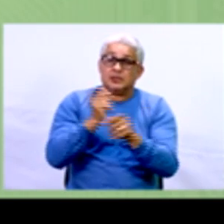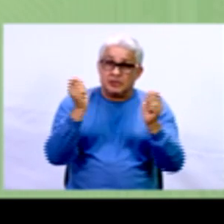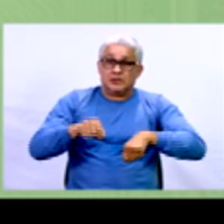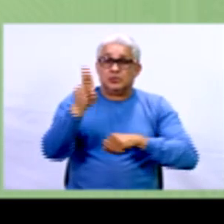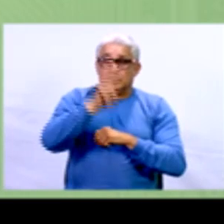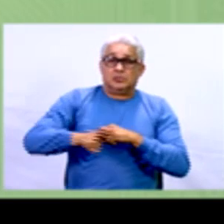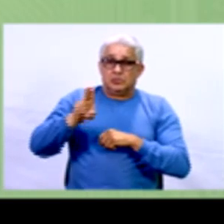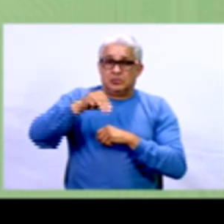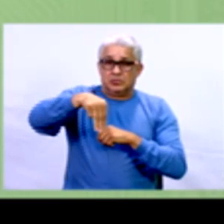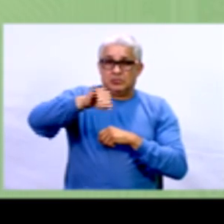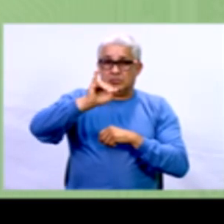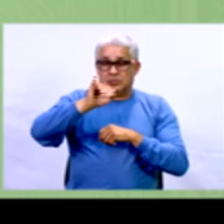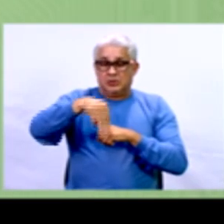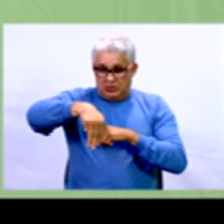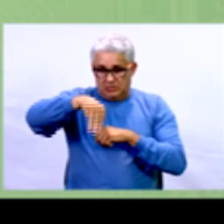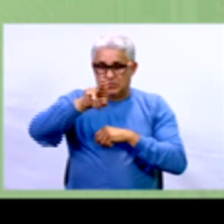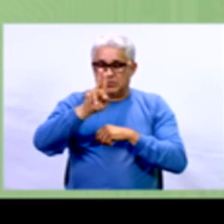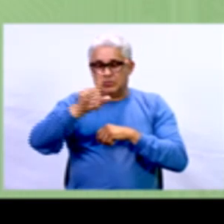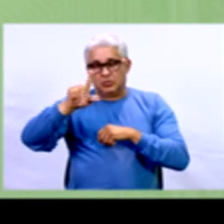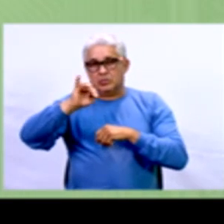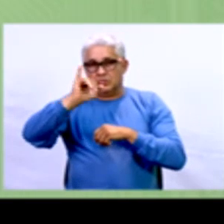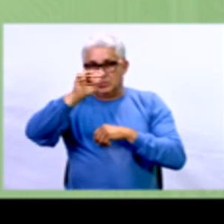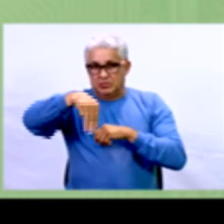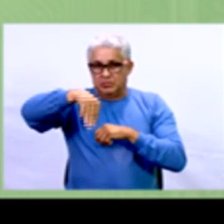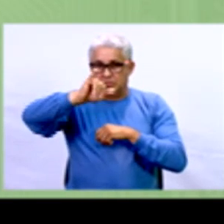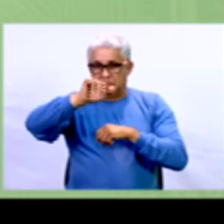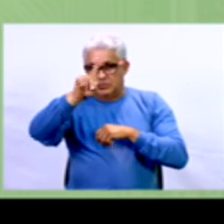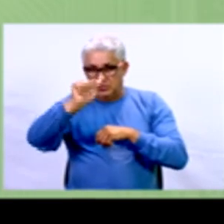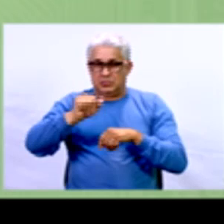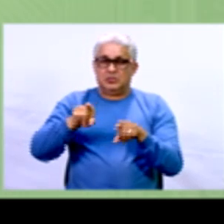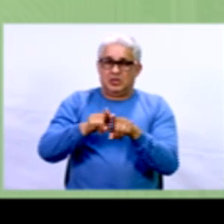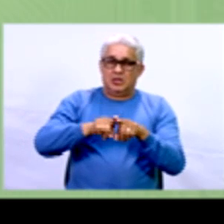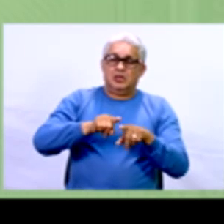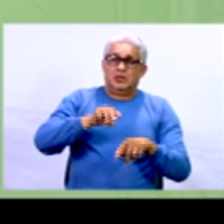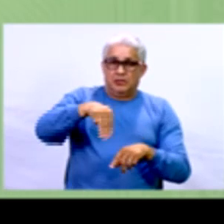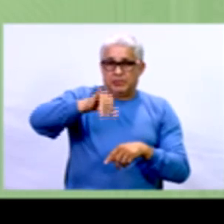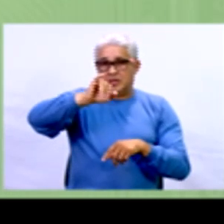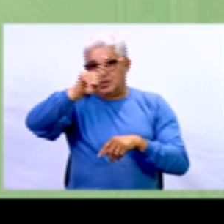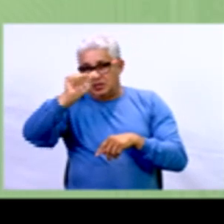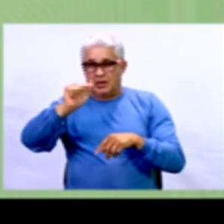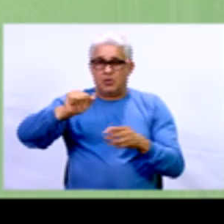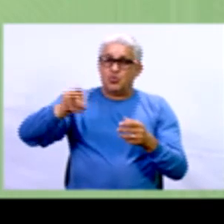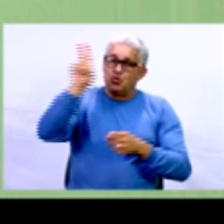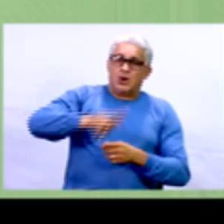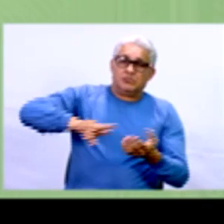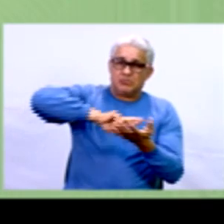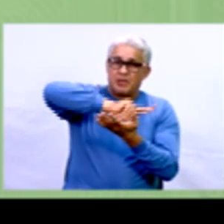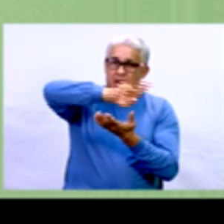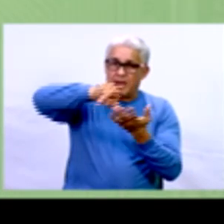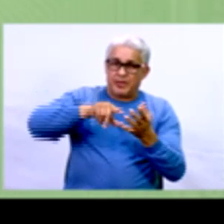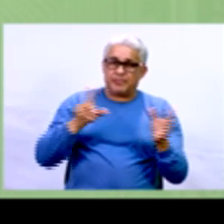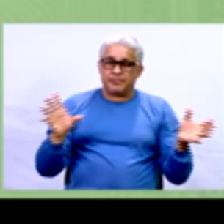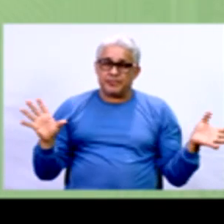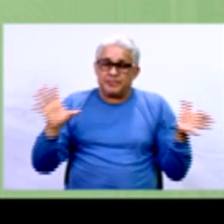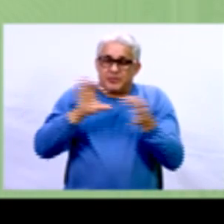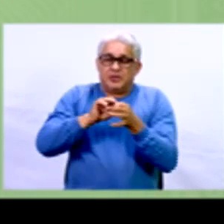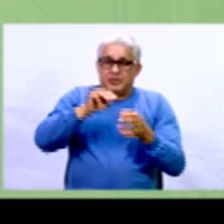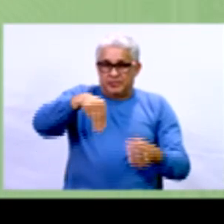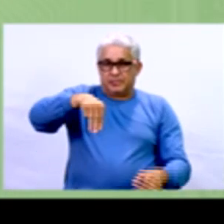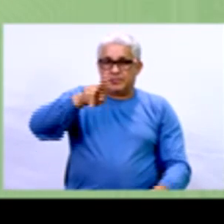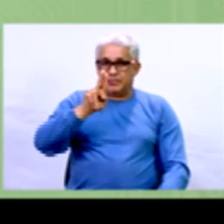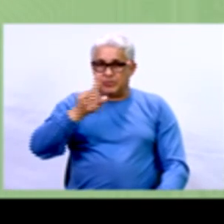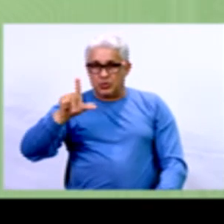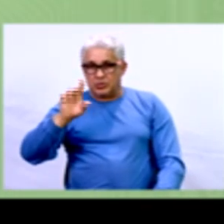de multimídia. O uso de várias mídias, é definido como multimídia. Então